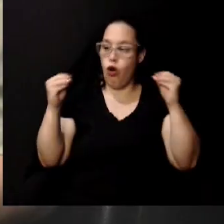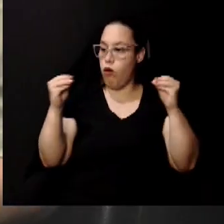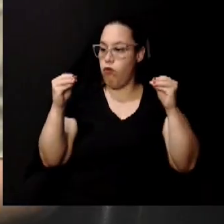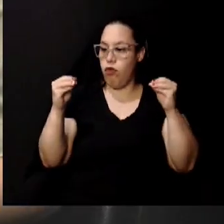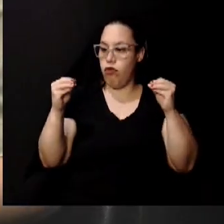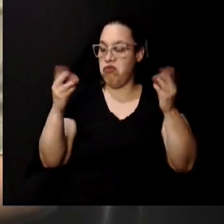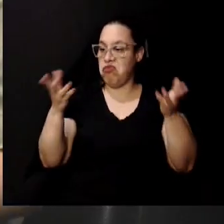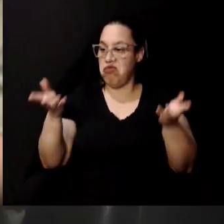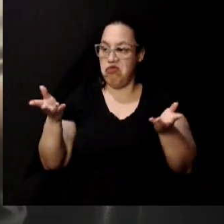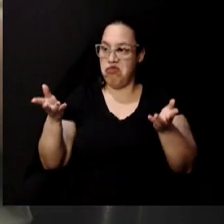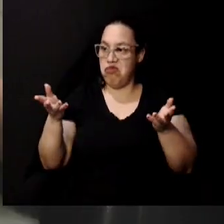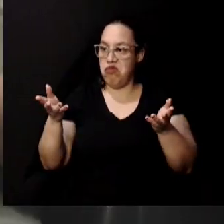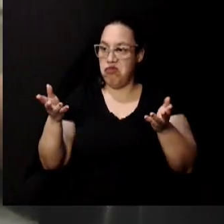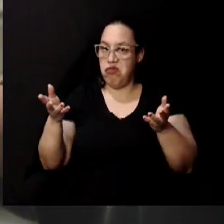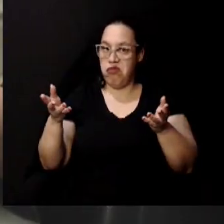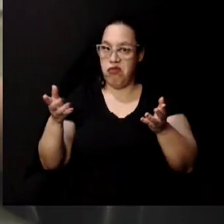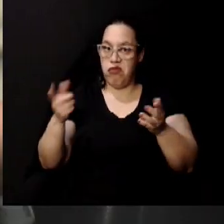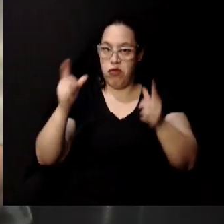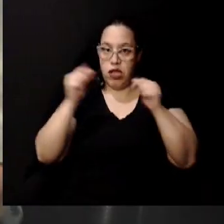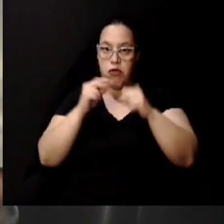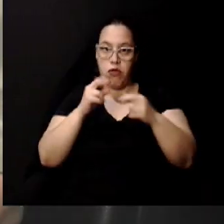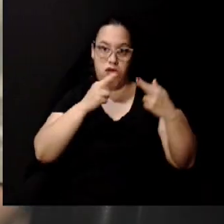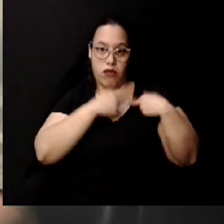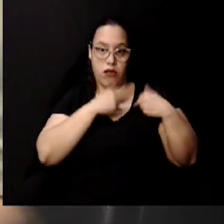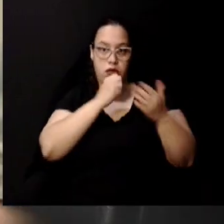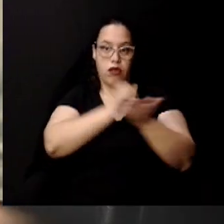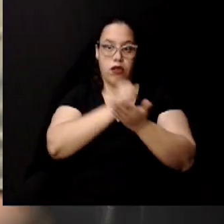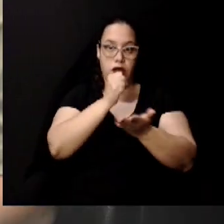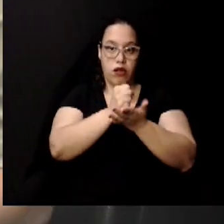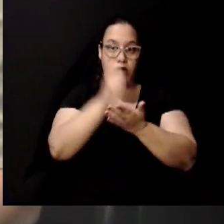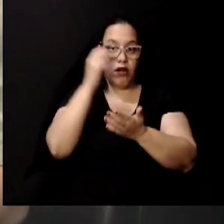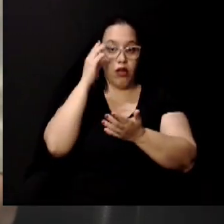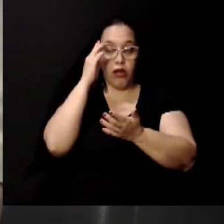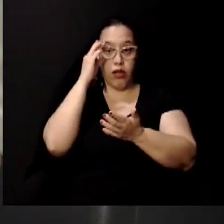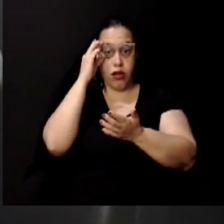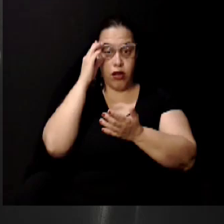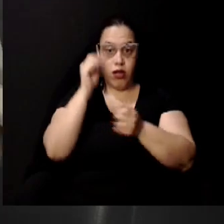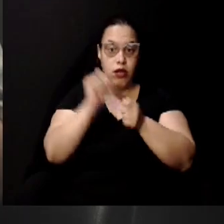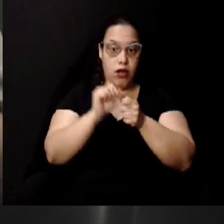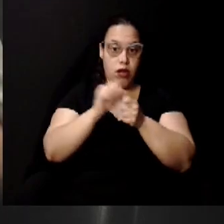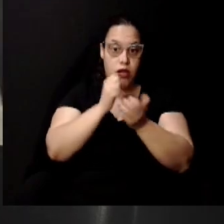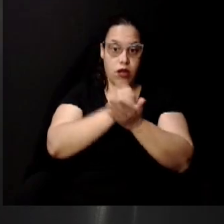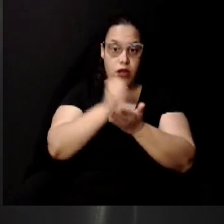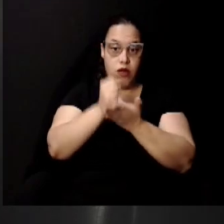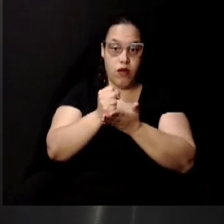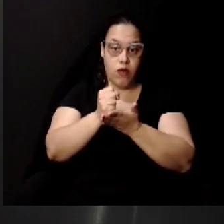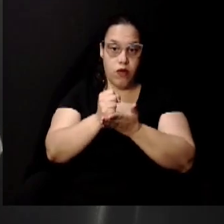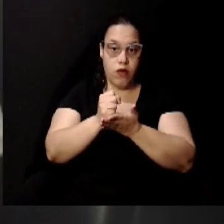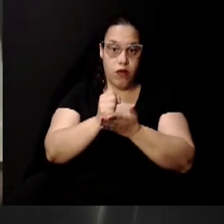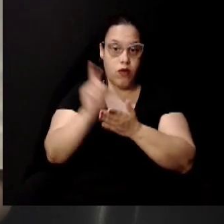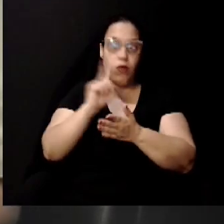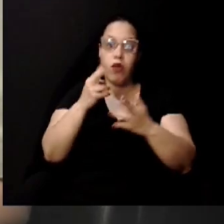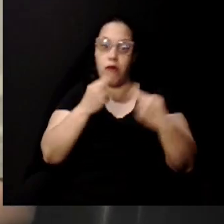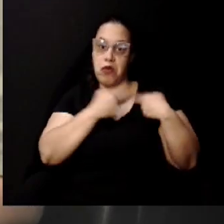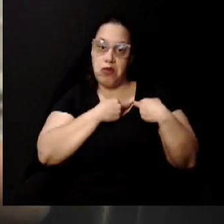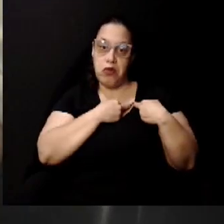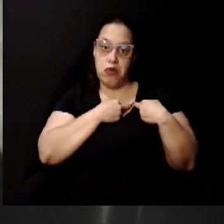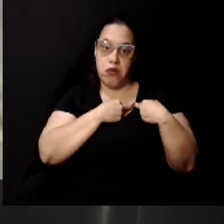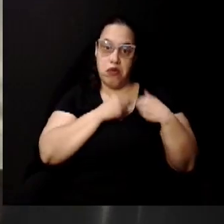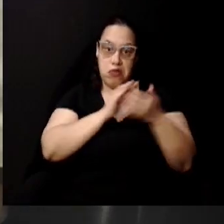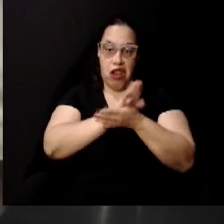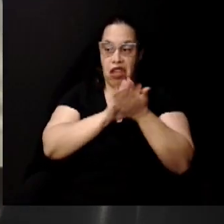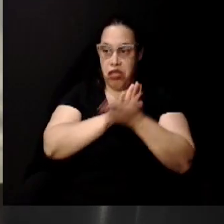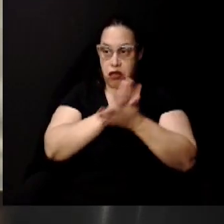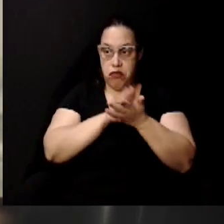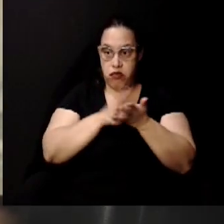muito menos responsabilidade, e o contratante que fez esse contrato não assume responsabilidade nenhuma. Uhum. Você